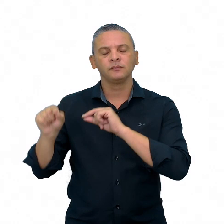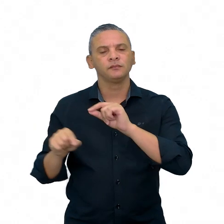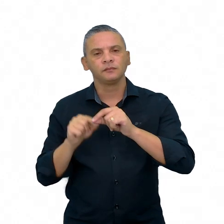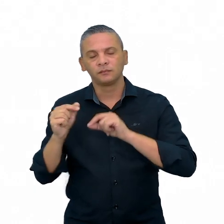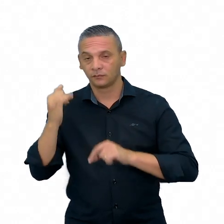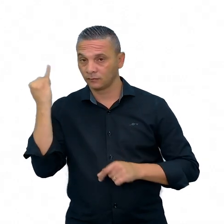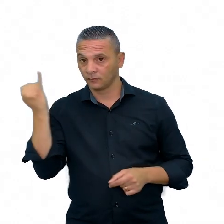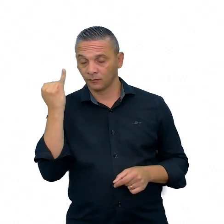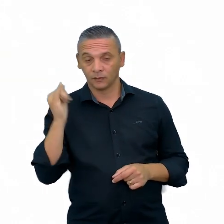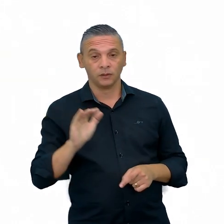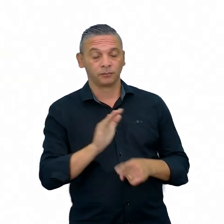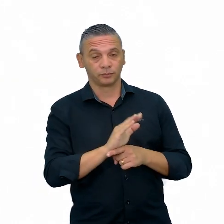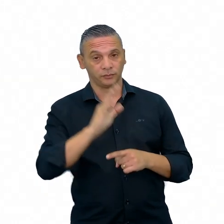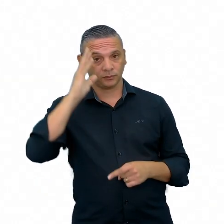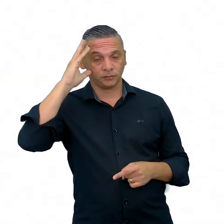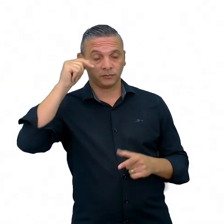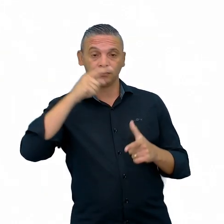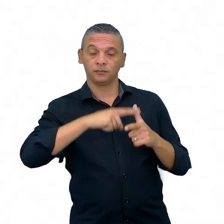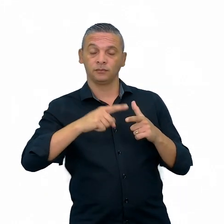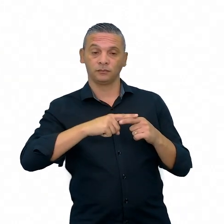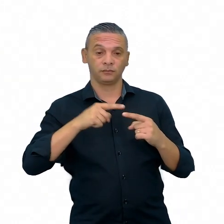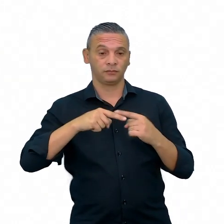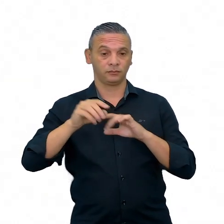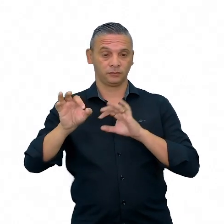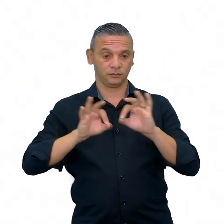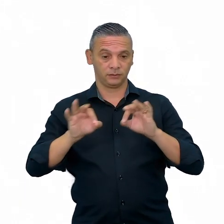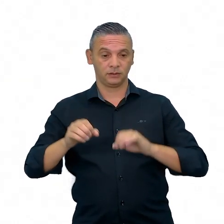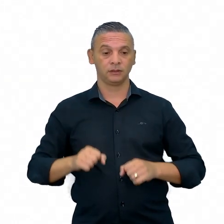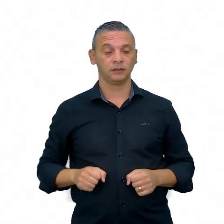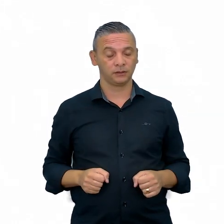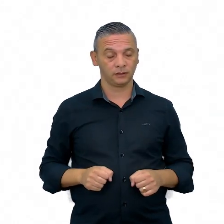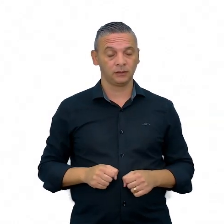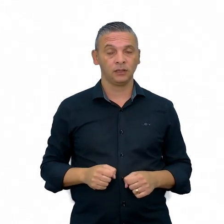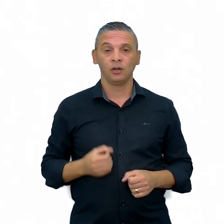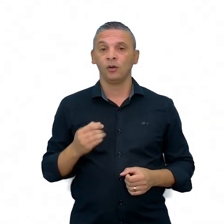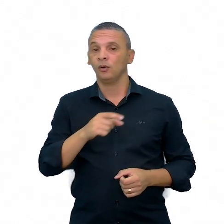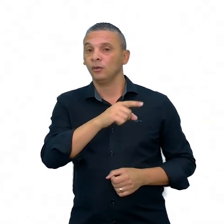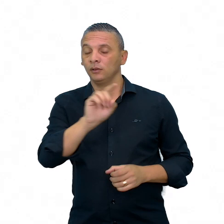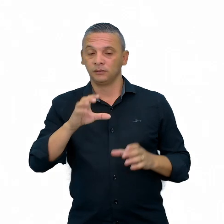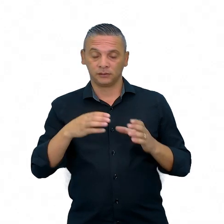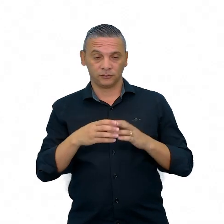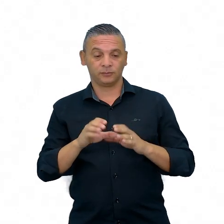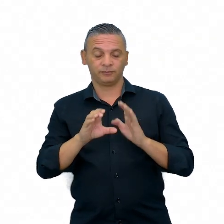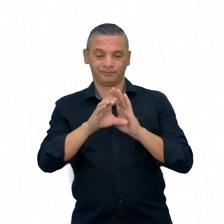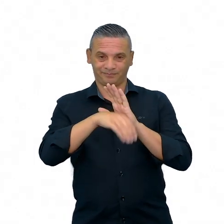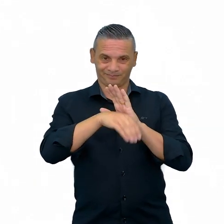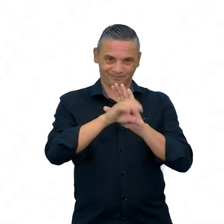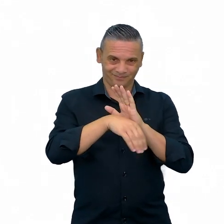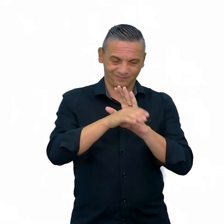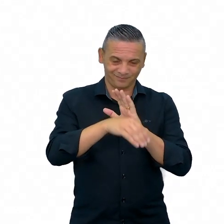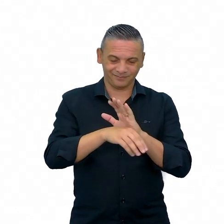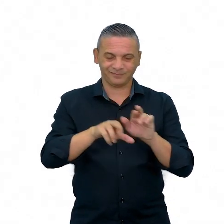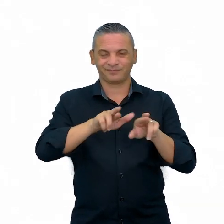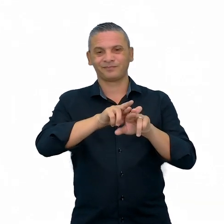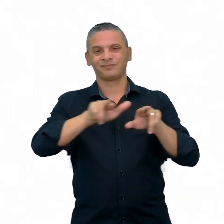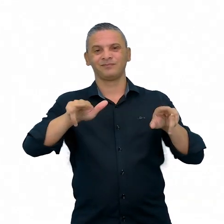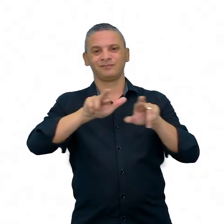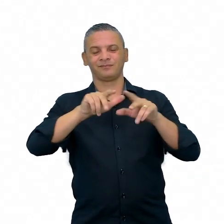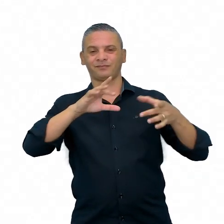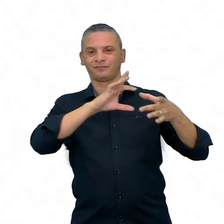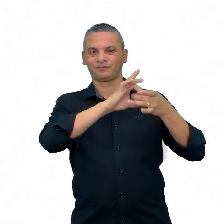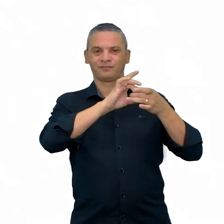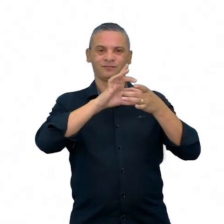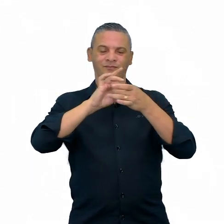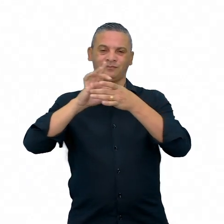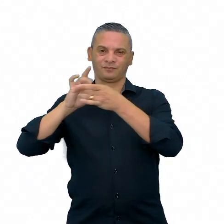uma resolução, dentro de uma situação problema. A ideia é envolver esse conceito dentro de diferentes